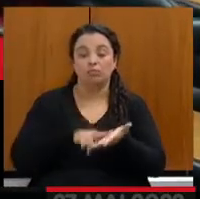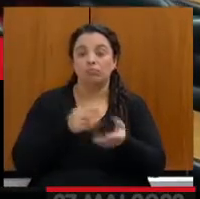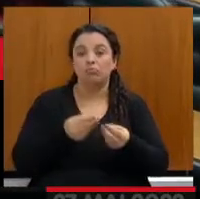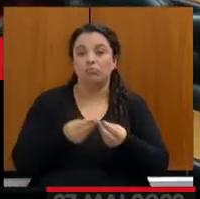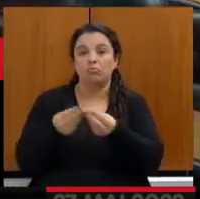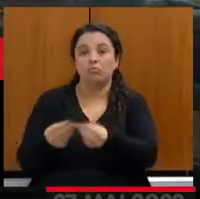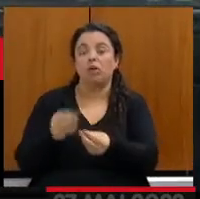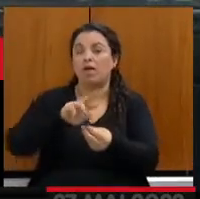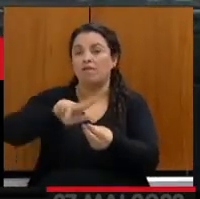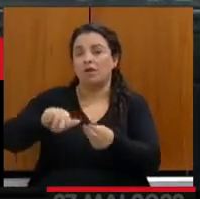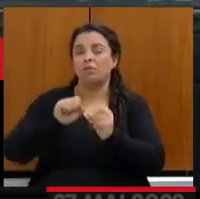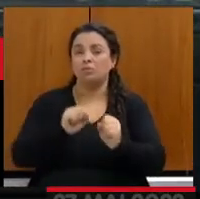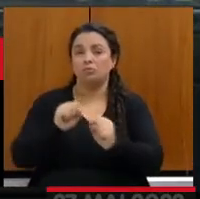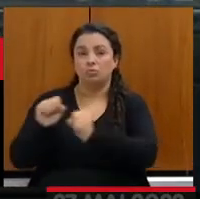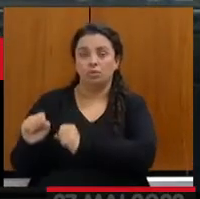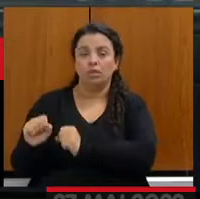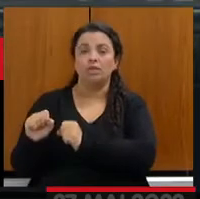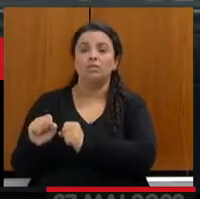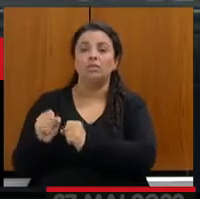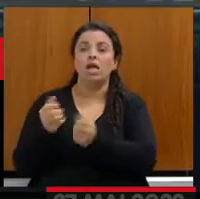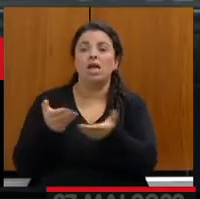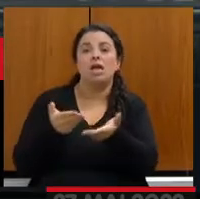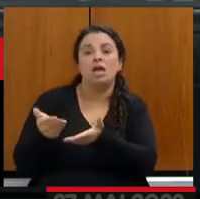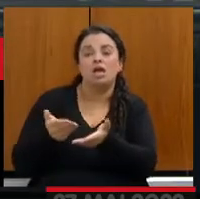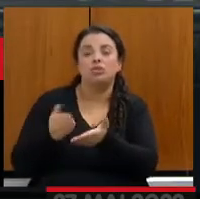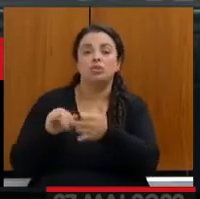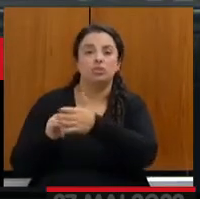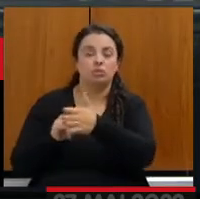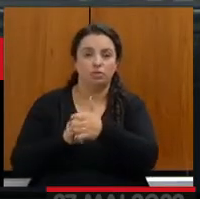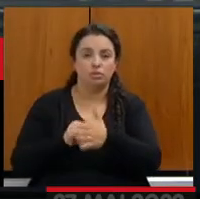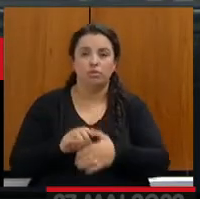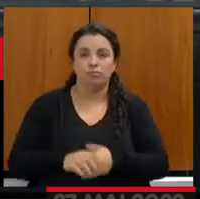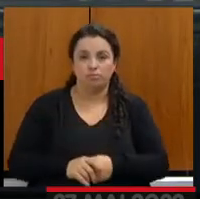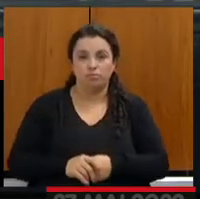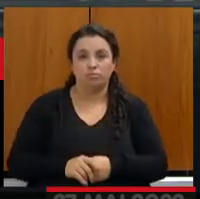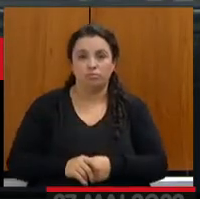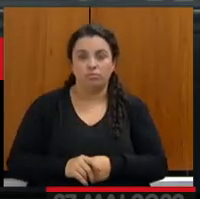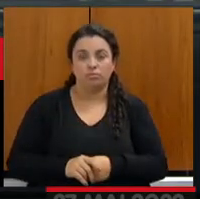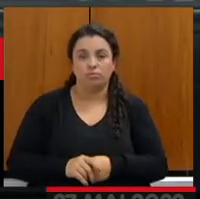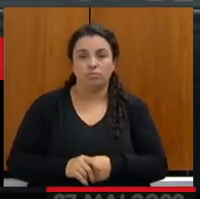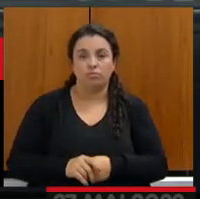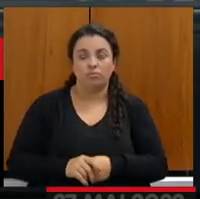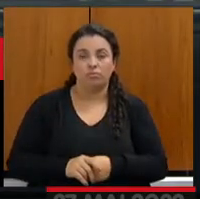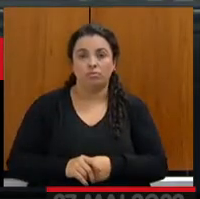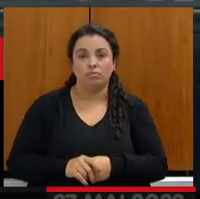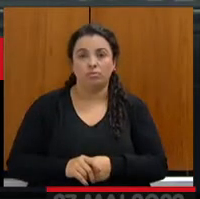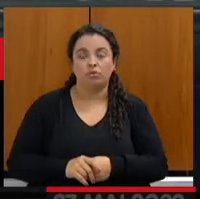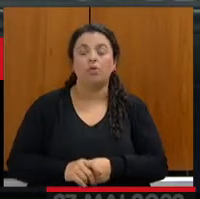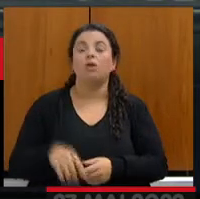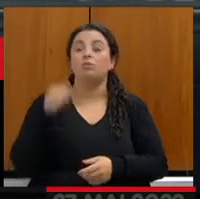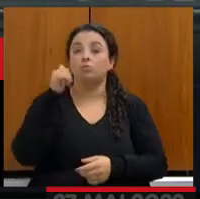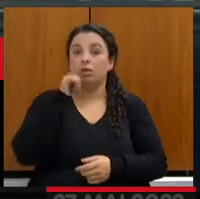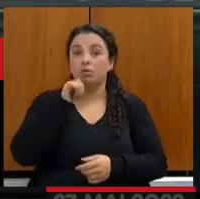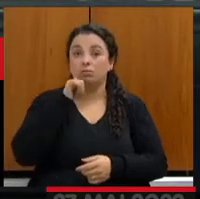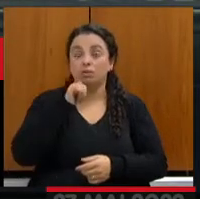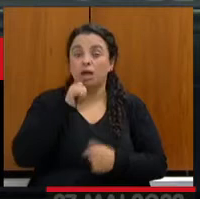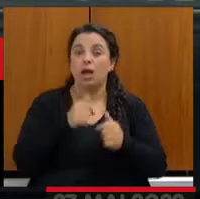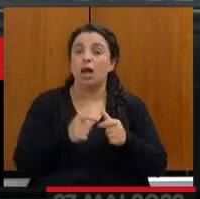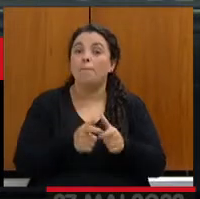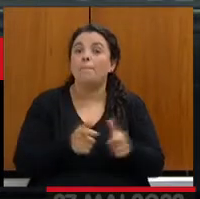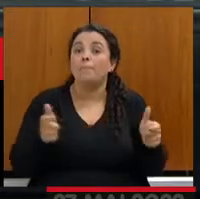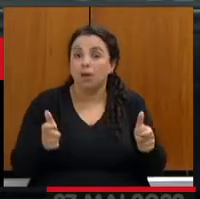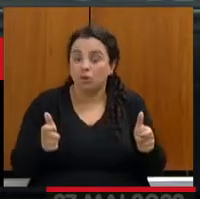instituições embora o contingente feminino seja maioria em nosso país as pesquisas infelizmente